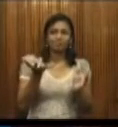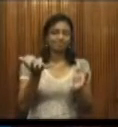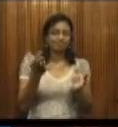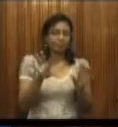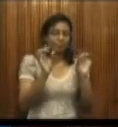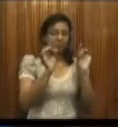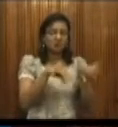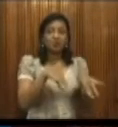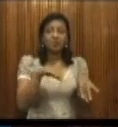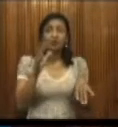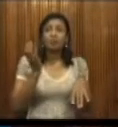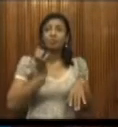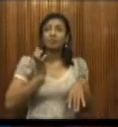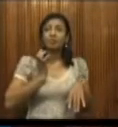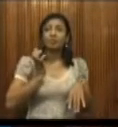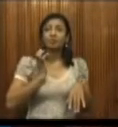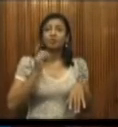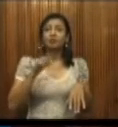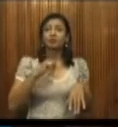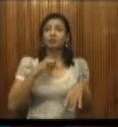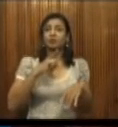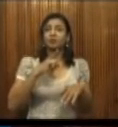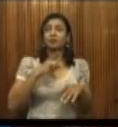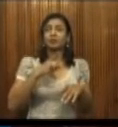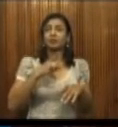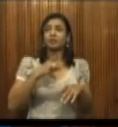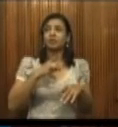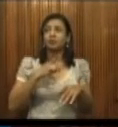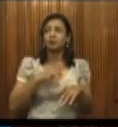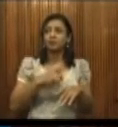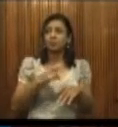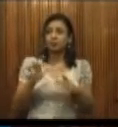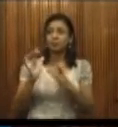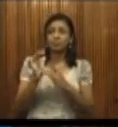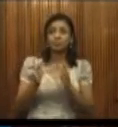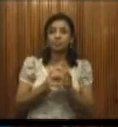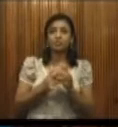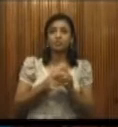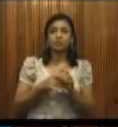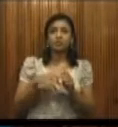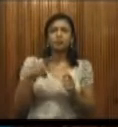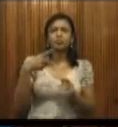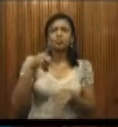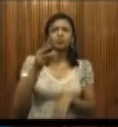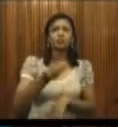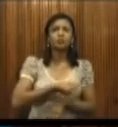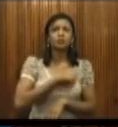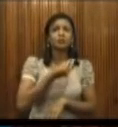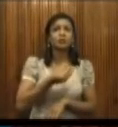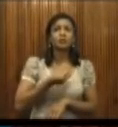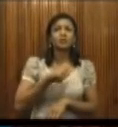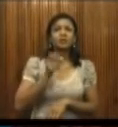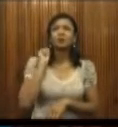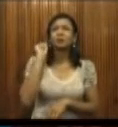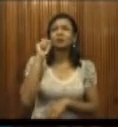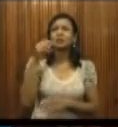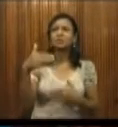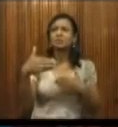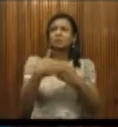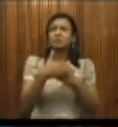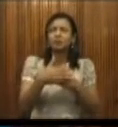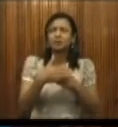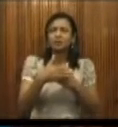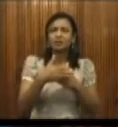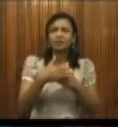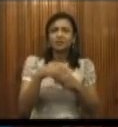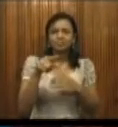Senhor. Olha para a sua vida. Como é que está o seu coração em relação ao Senhor? Tem alguma coisa que vai te impedir de fazer a sua